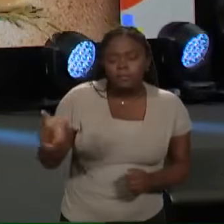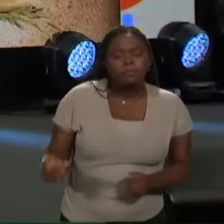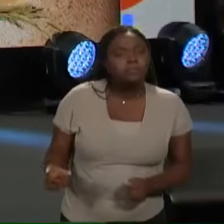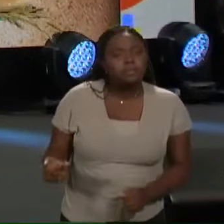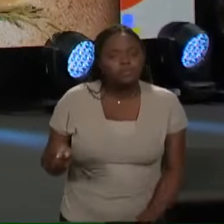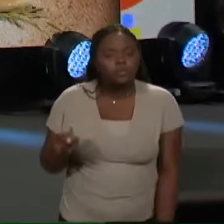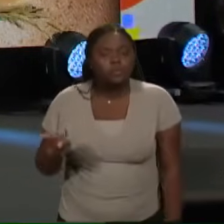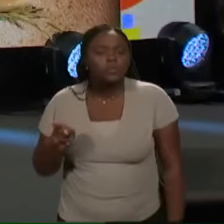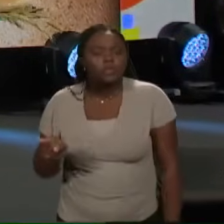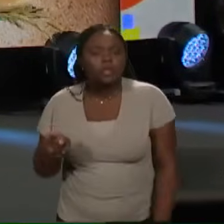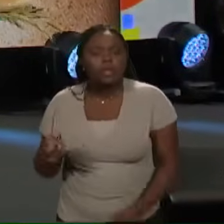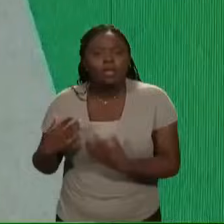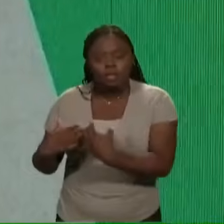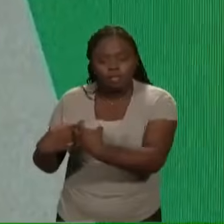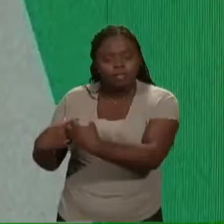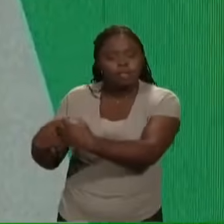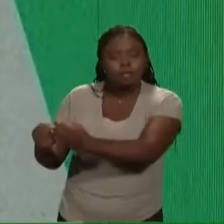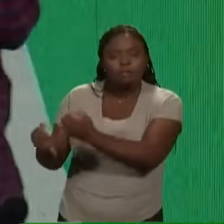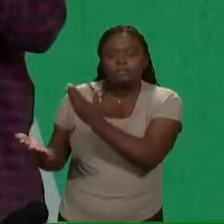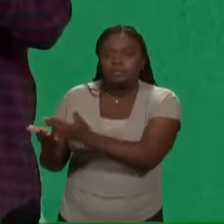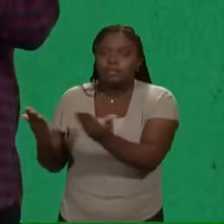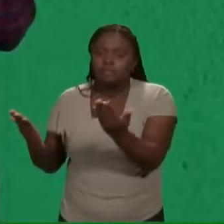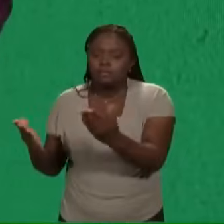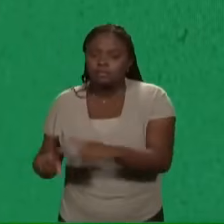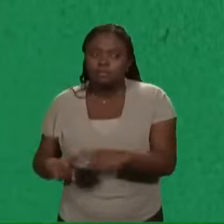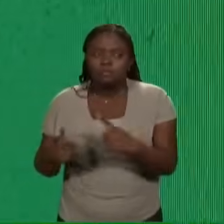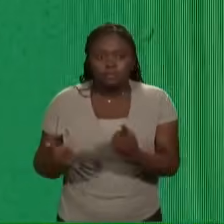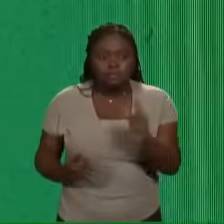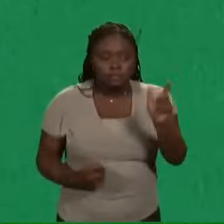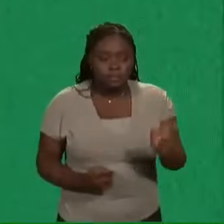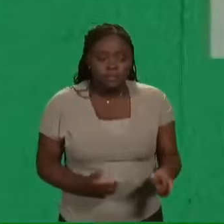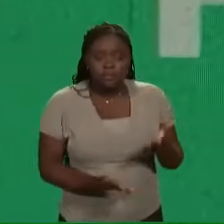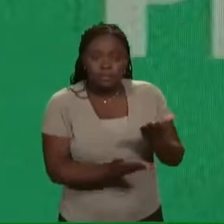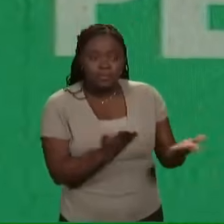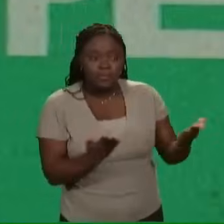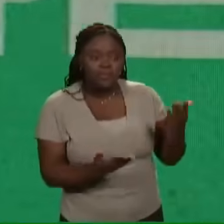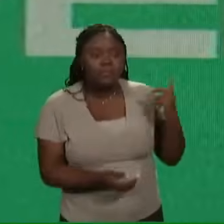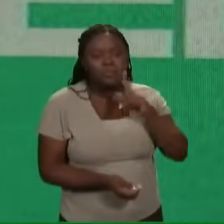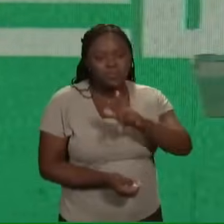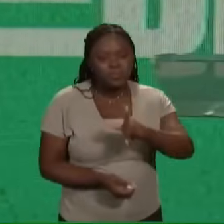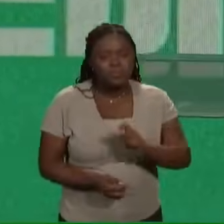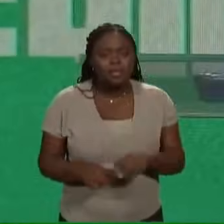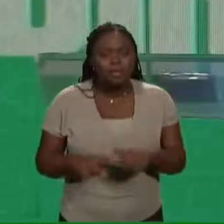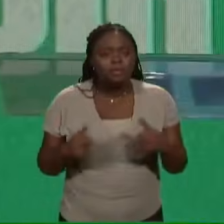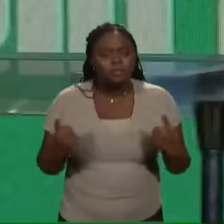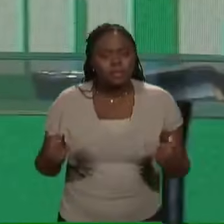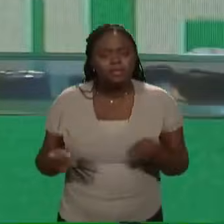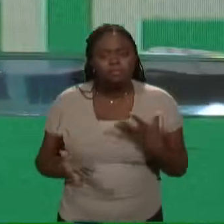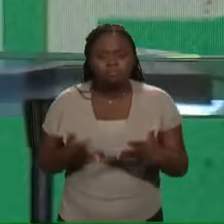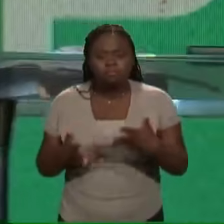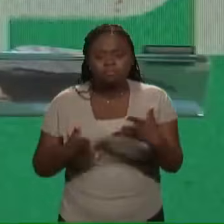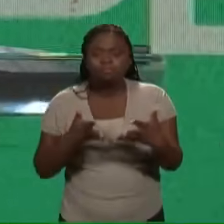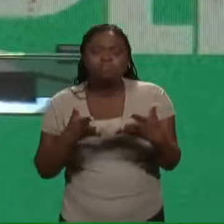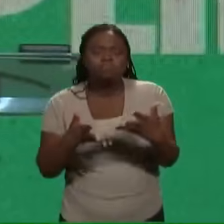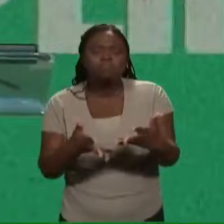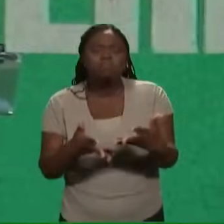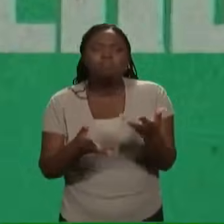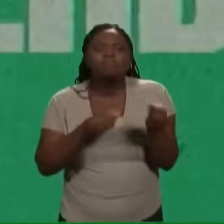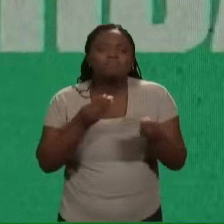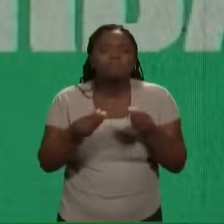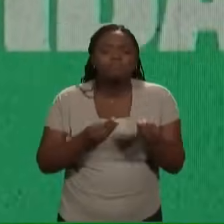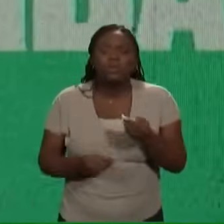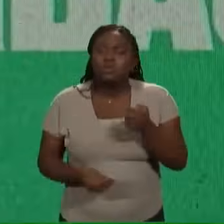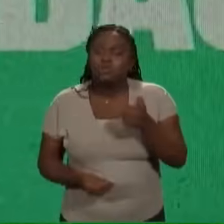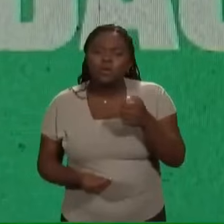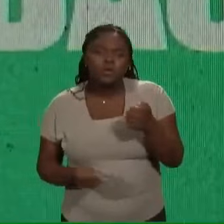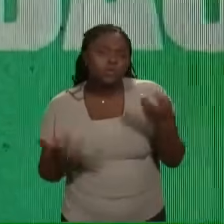perde. Quem perde a razão, ganha. Mas essa palavra é uma palavra pouco